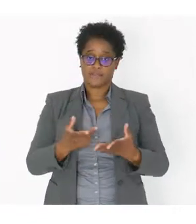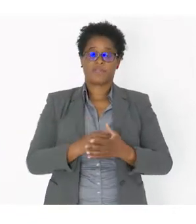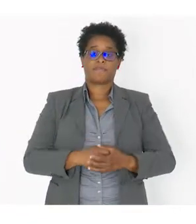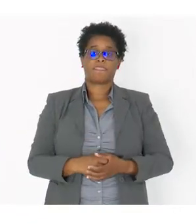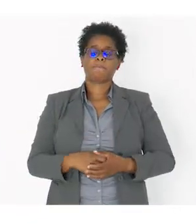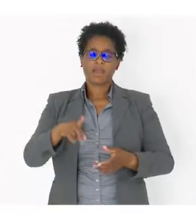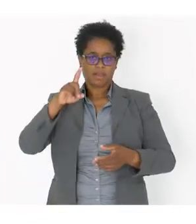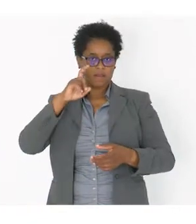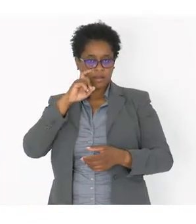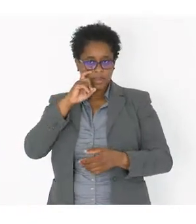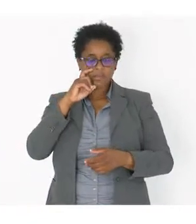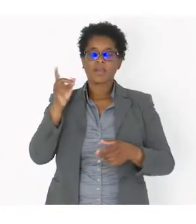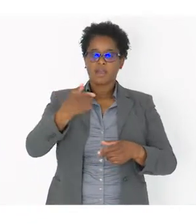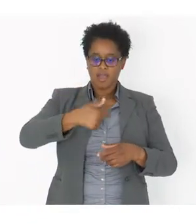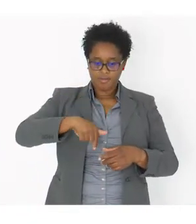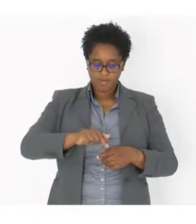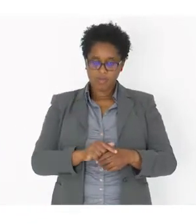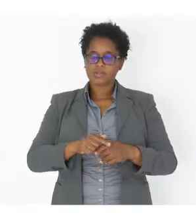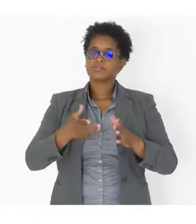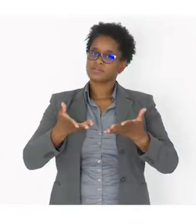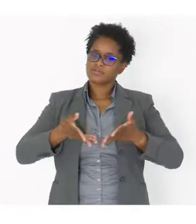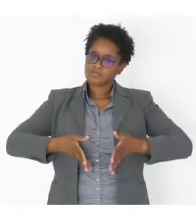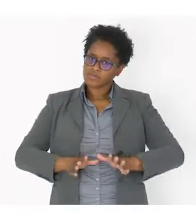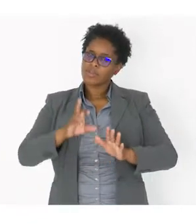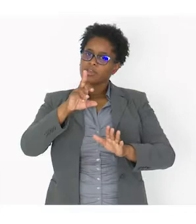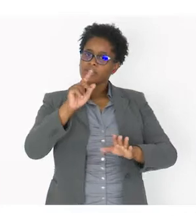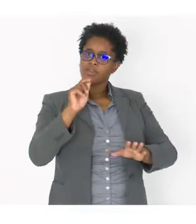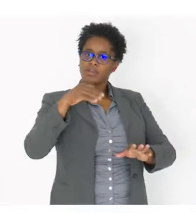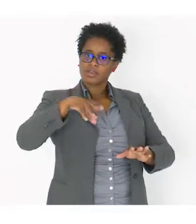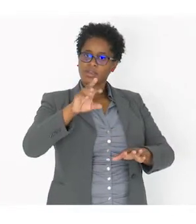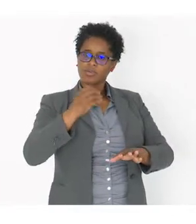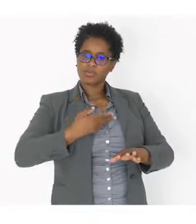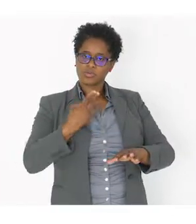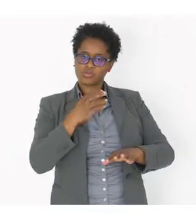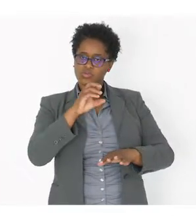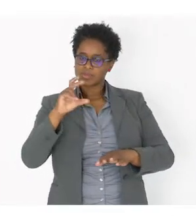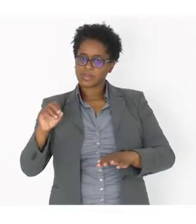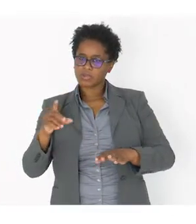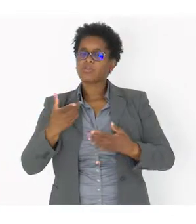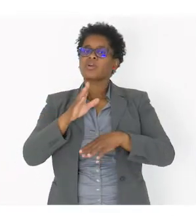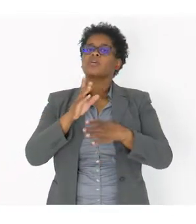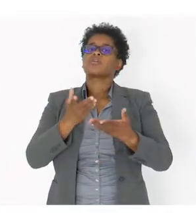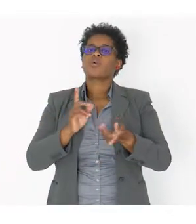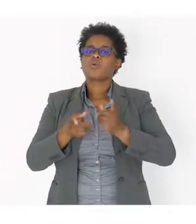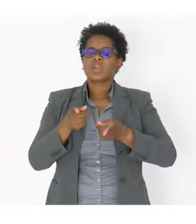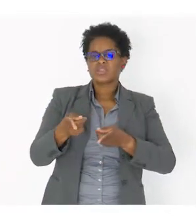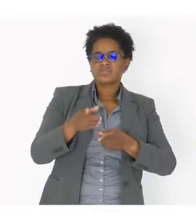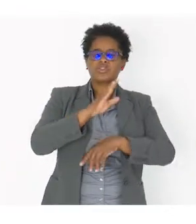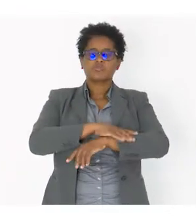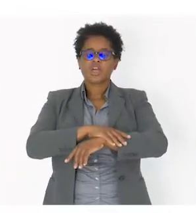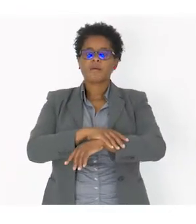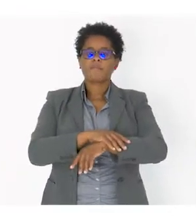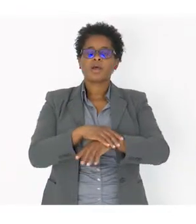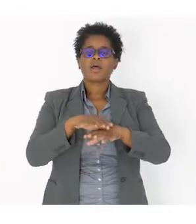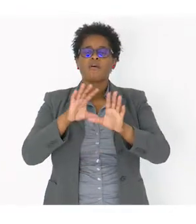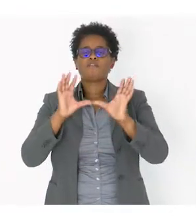para garantir a nossa reprodução. O que significa garantir a nossa reprodução? Responsável para a